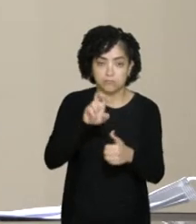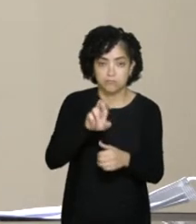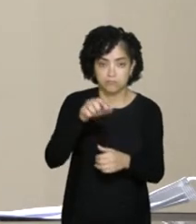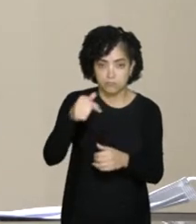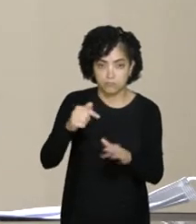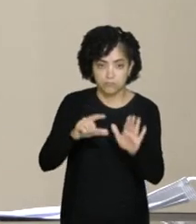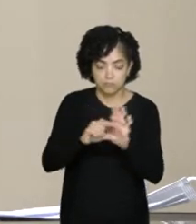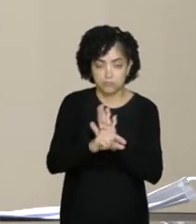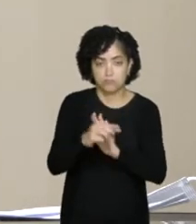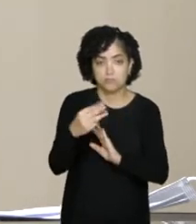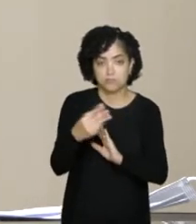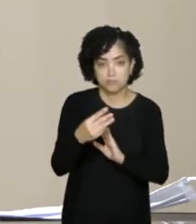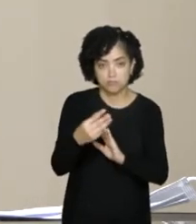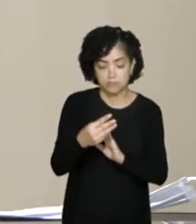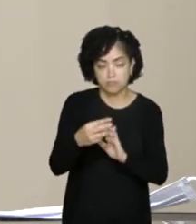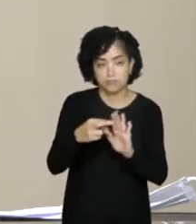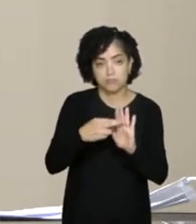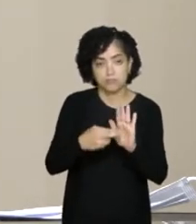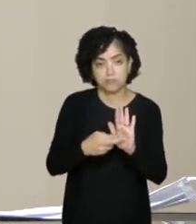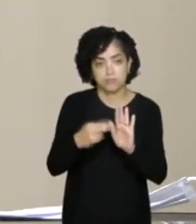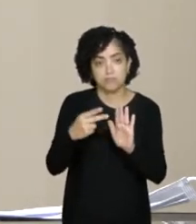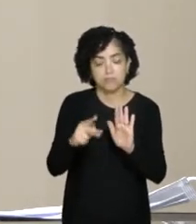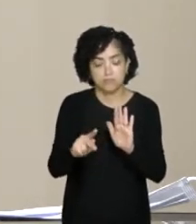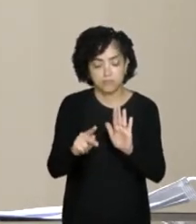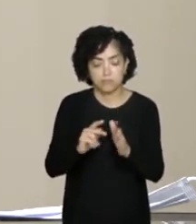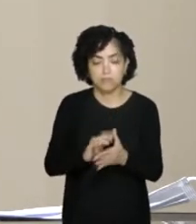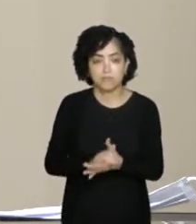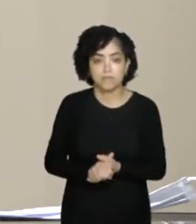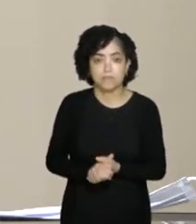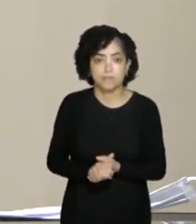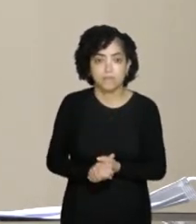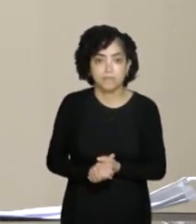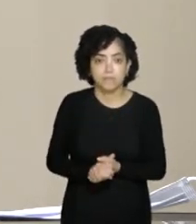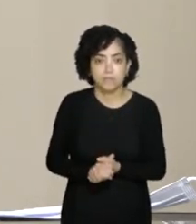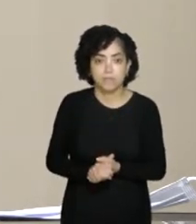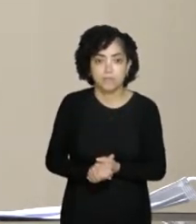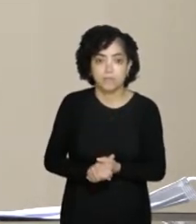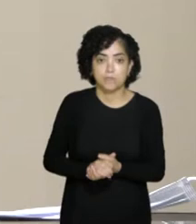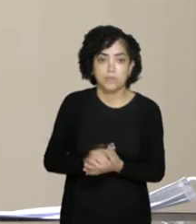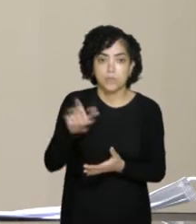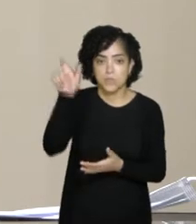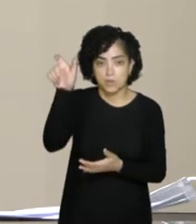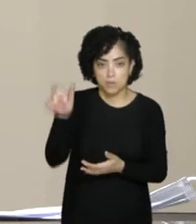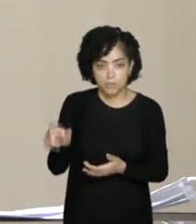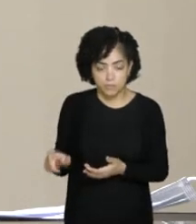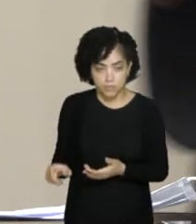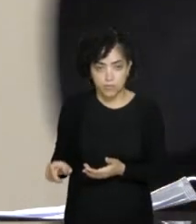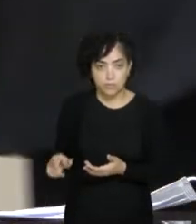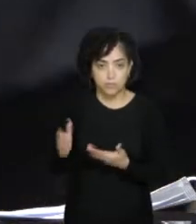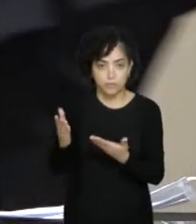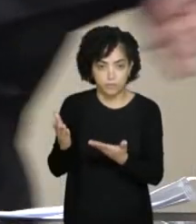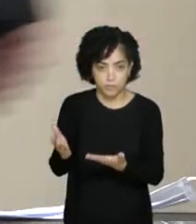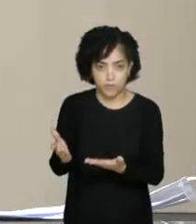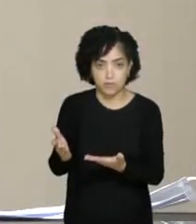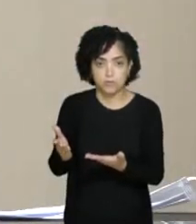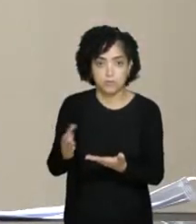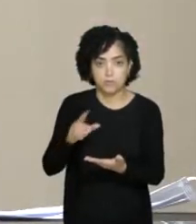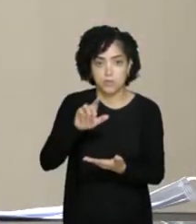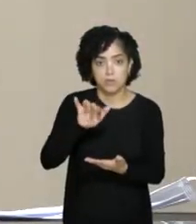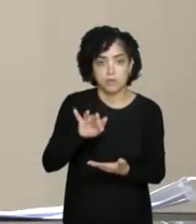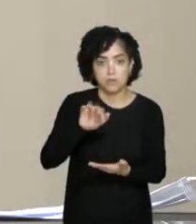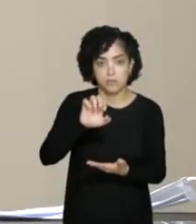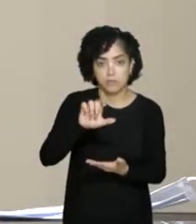inciso 3º do Regimento Interno, no uso de suas atribuições, convoca o cidadão Felipe